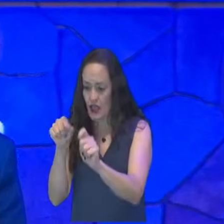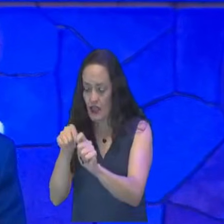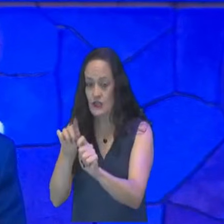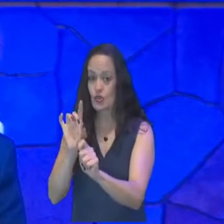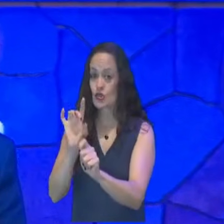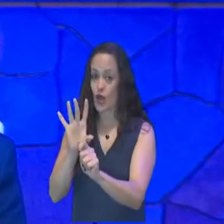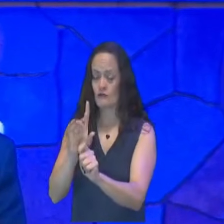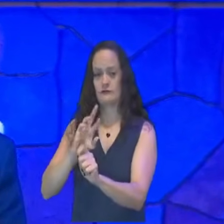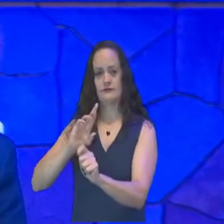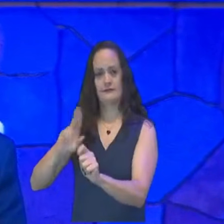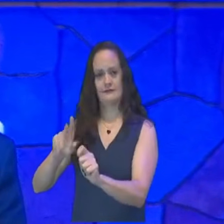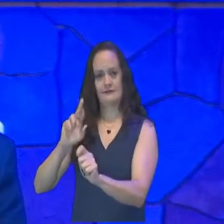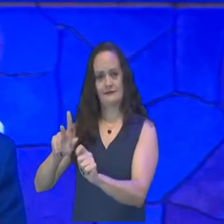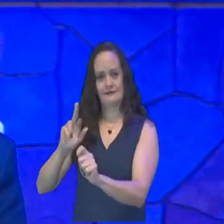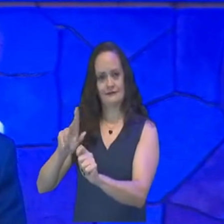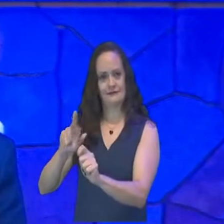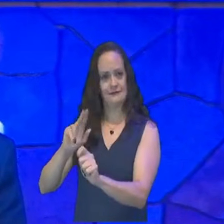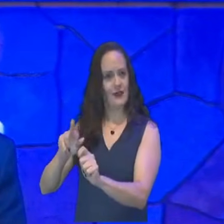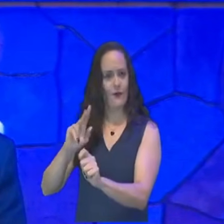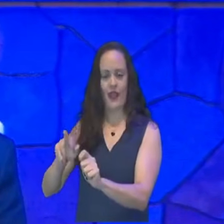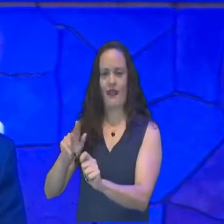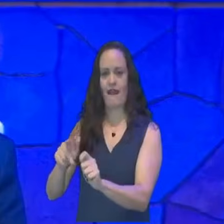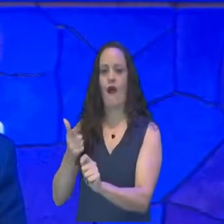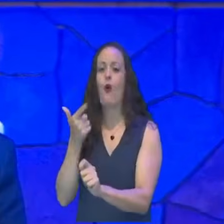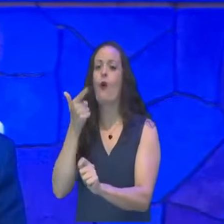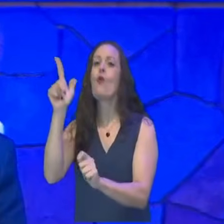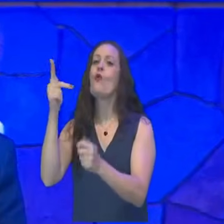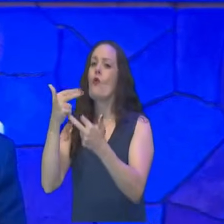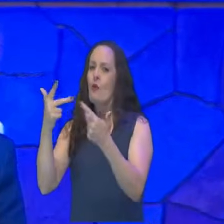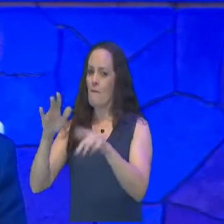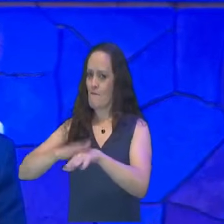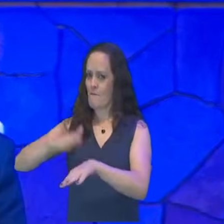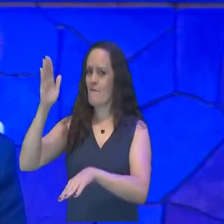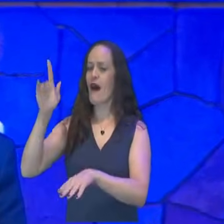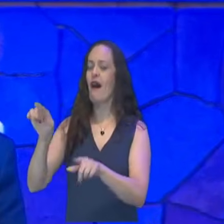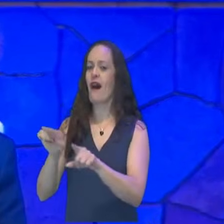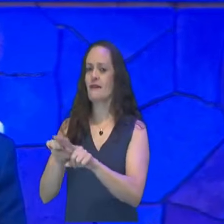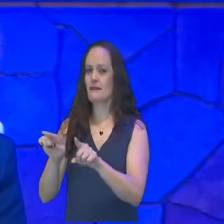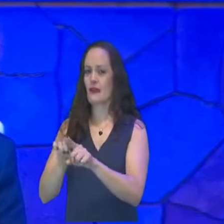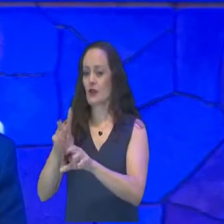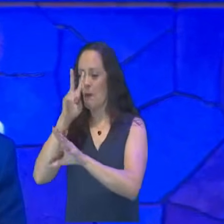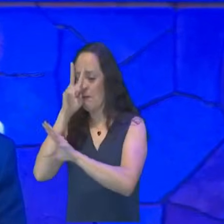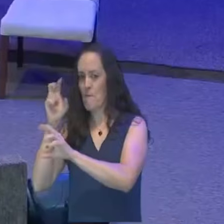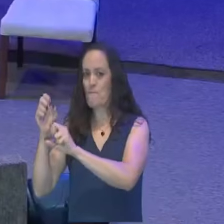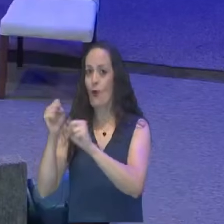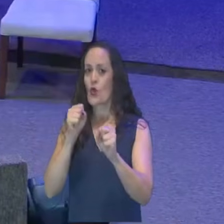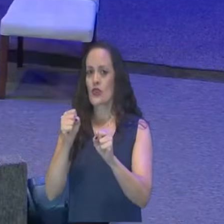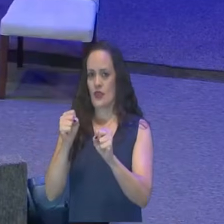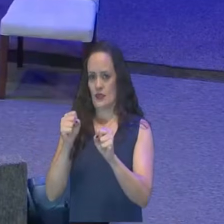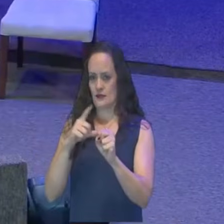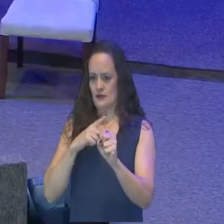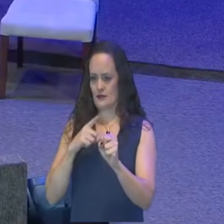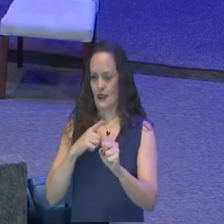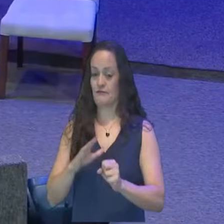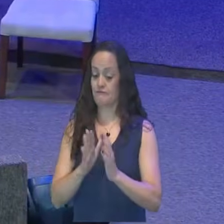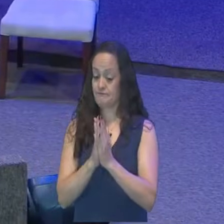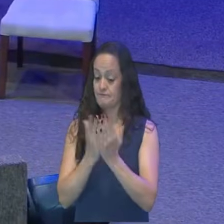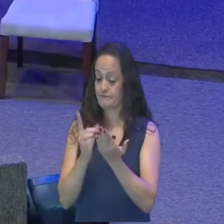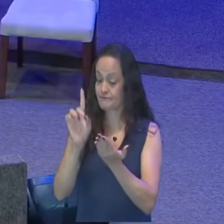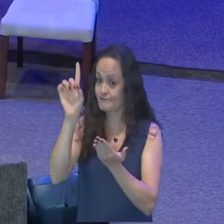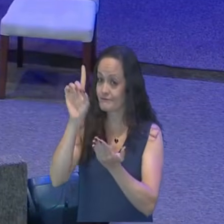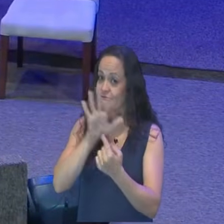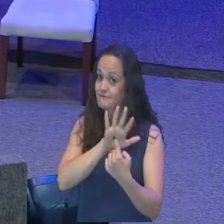apenas adorar imagens, objetos, talvez com poderes sobrenaturais. As Escrituras nos